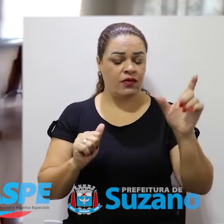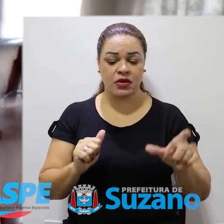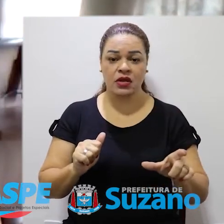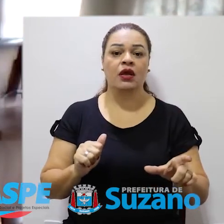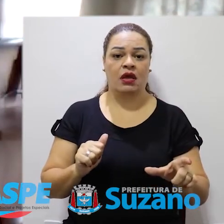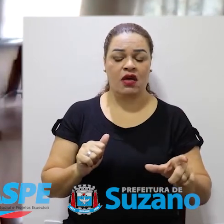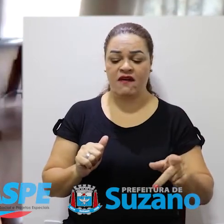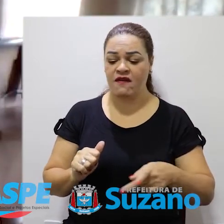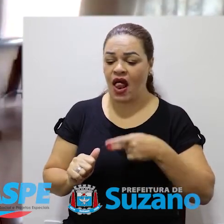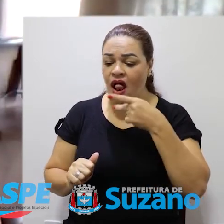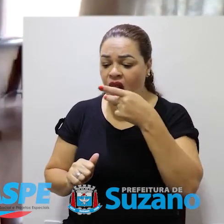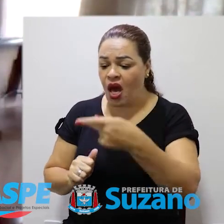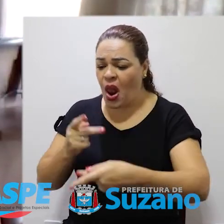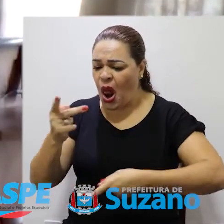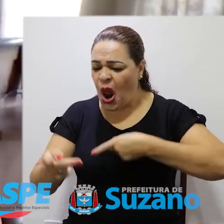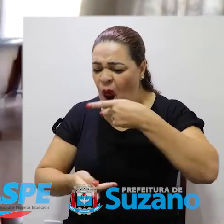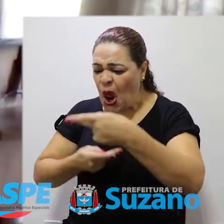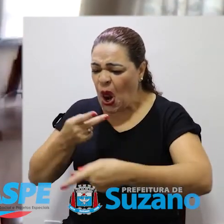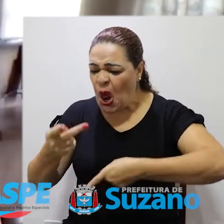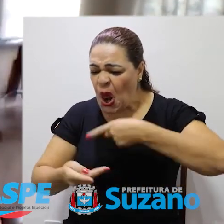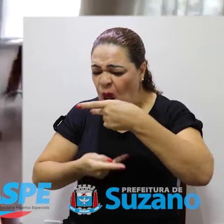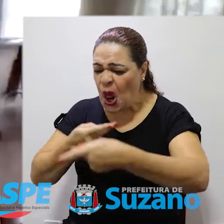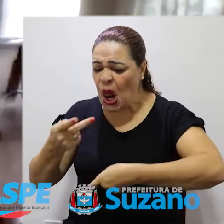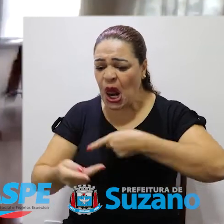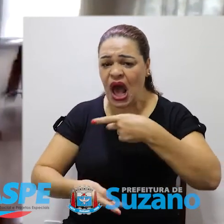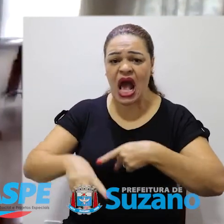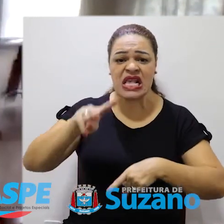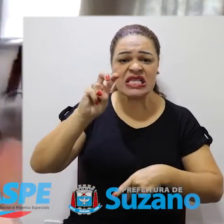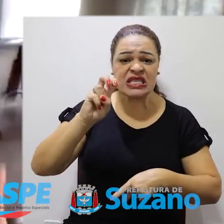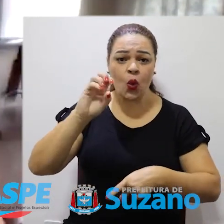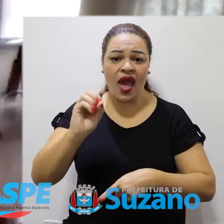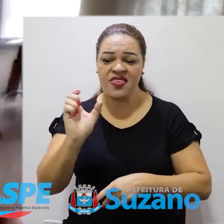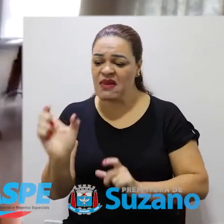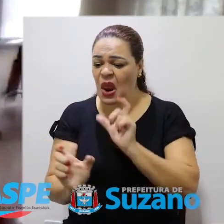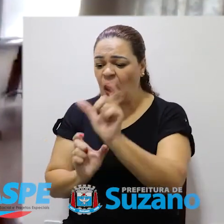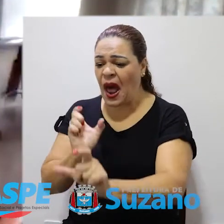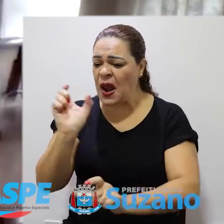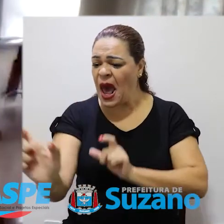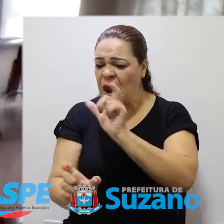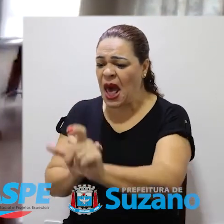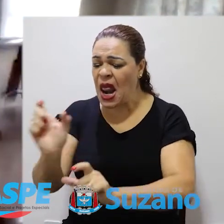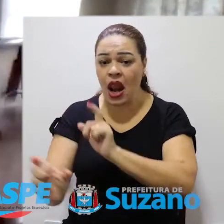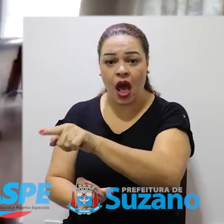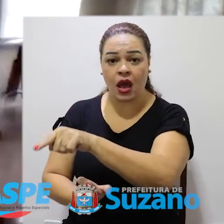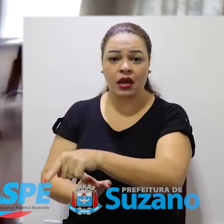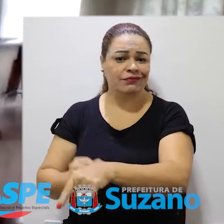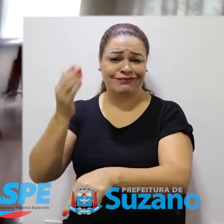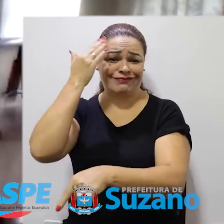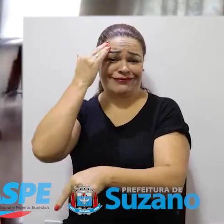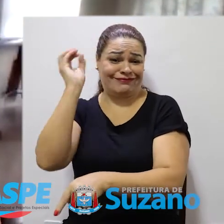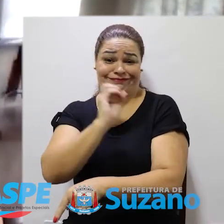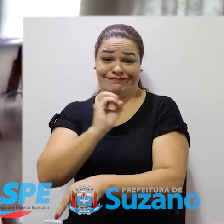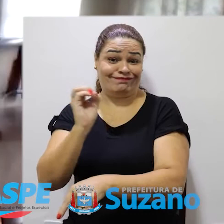50 coisas, essas pessoas vão repetir 90 coisas e elas não vão entender o que elas estão falando. Porque elas não têm subsídios linguísticos para amparar o que elas